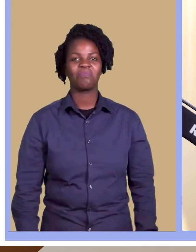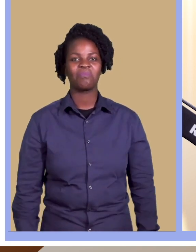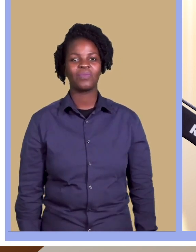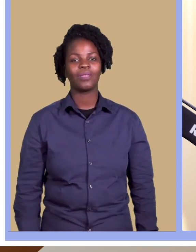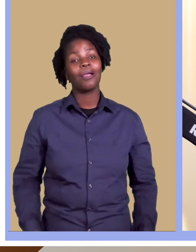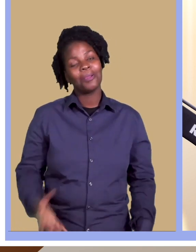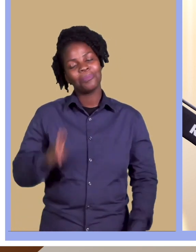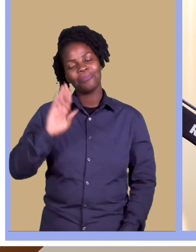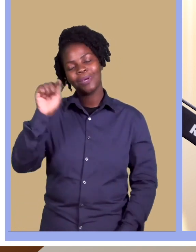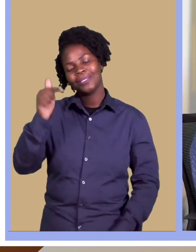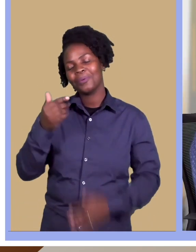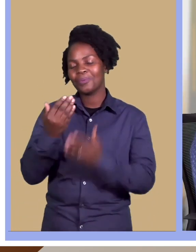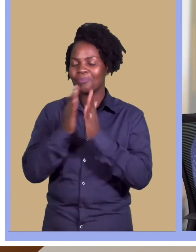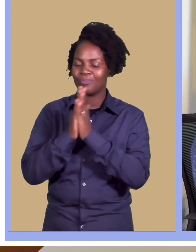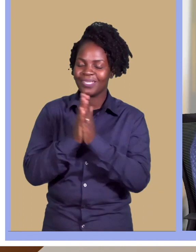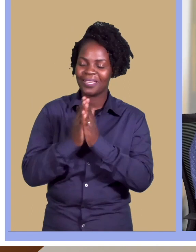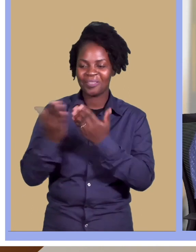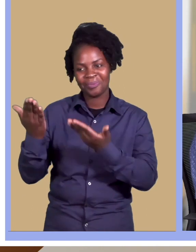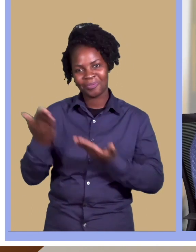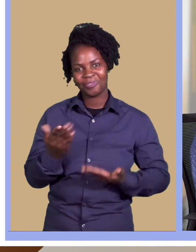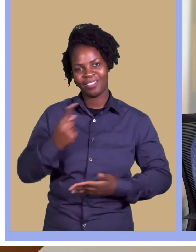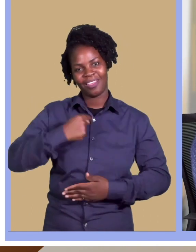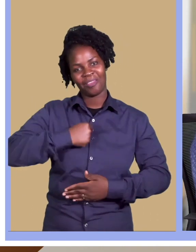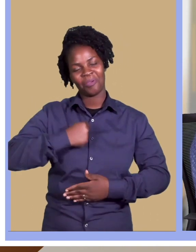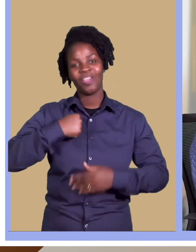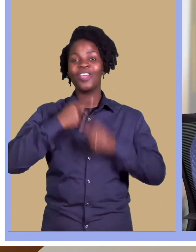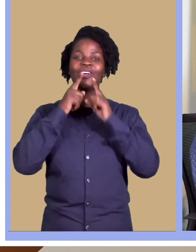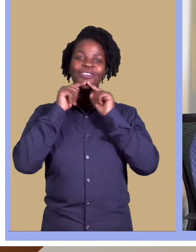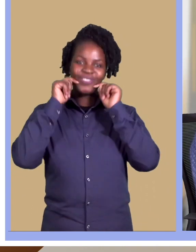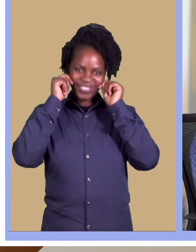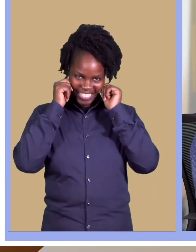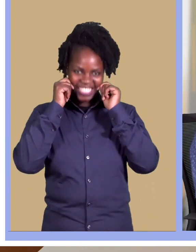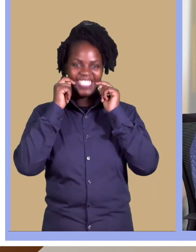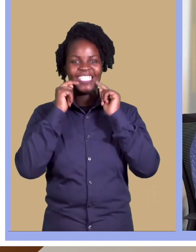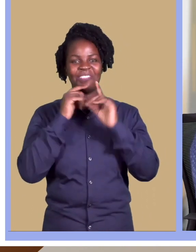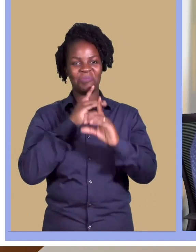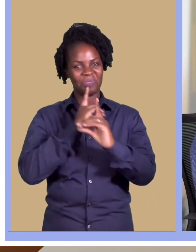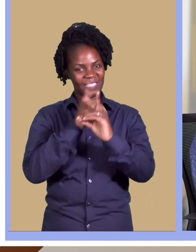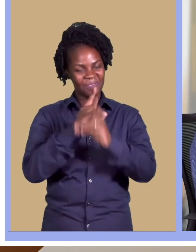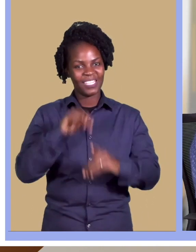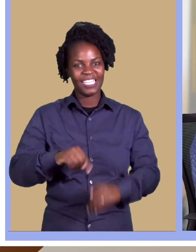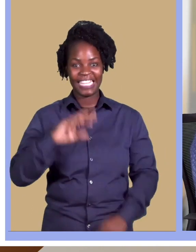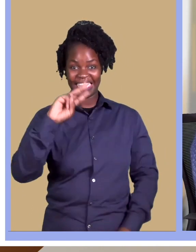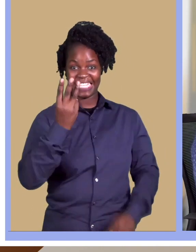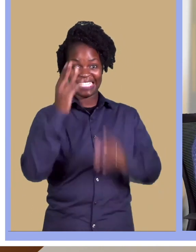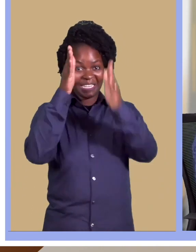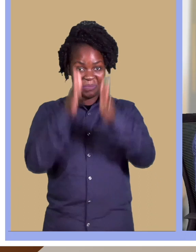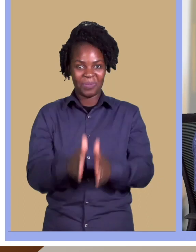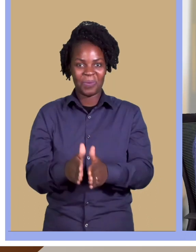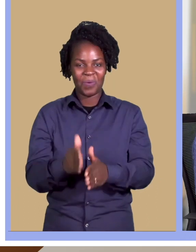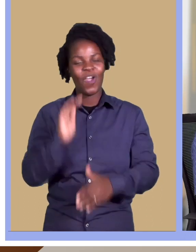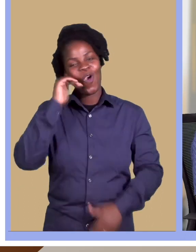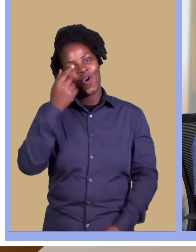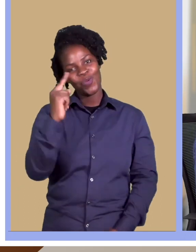estar entre os primeiros 3 convidados. Se fosse primeiro seria melhor. Mas terceiro, pelo menos ainda estou no